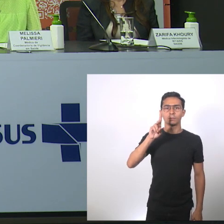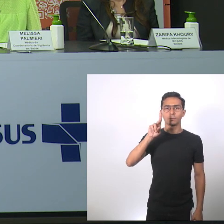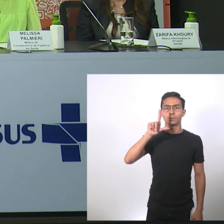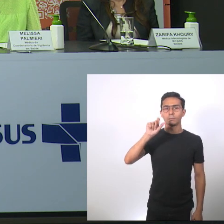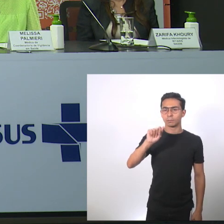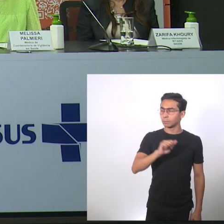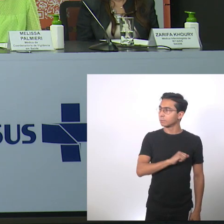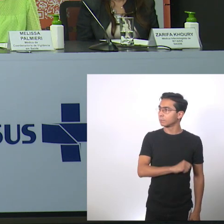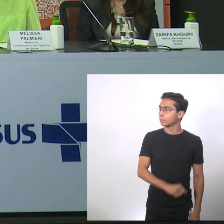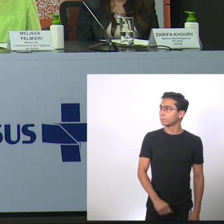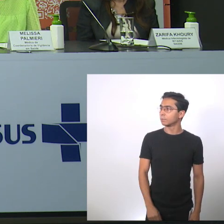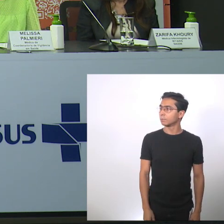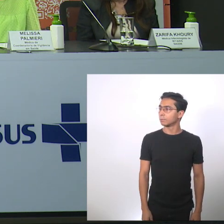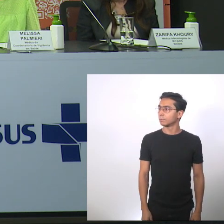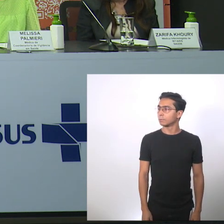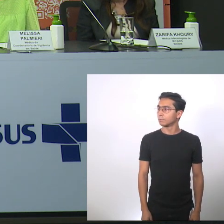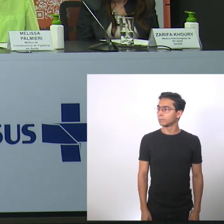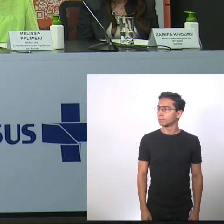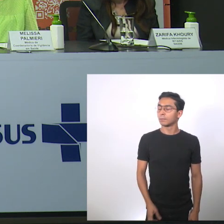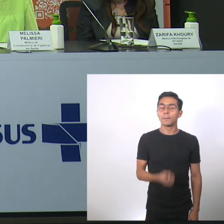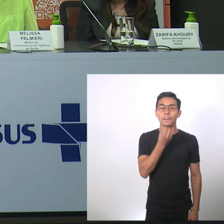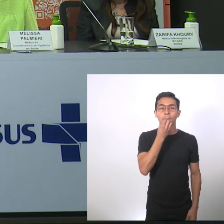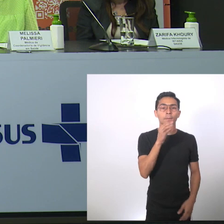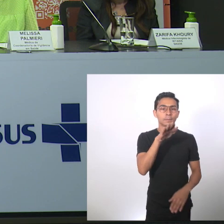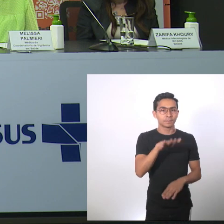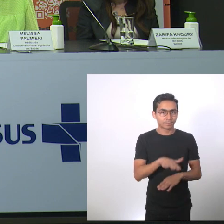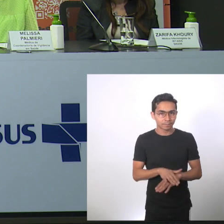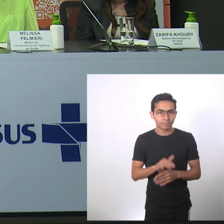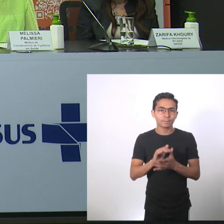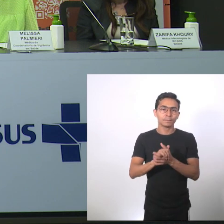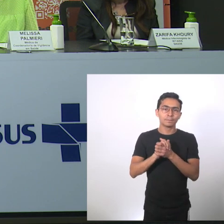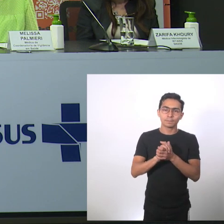todos. Queria comentar o doutor Zamarco, meu colega de